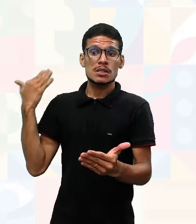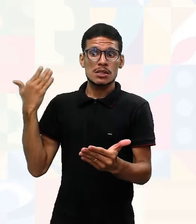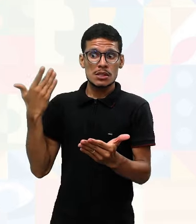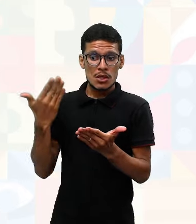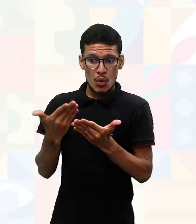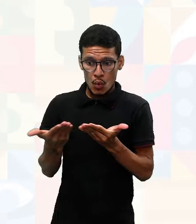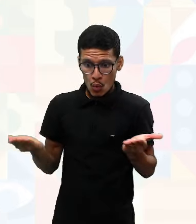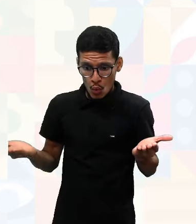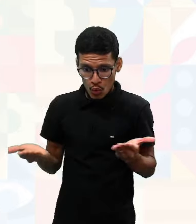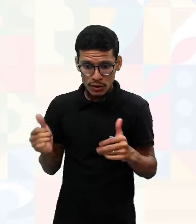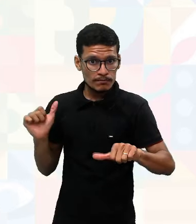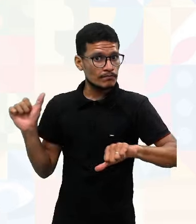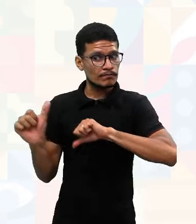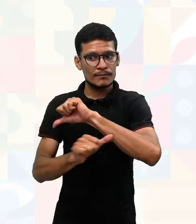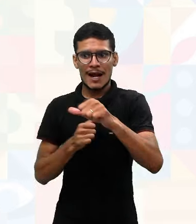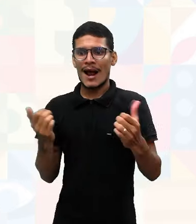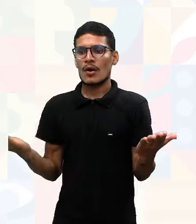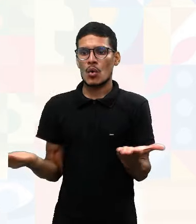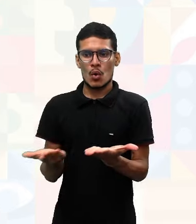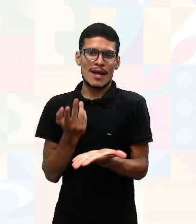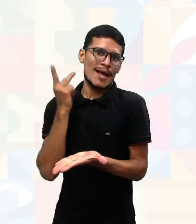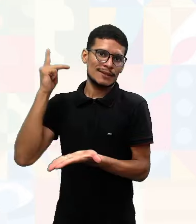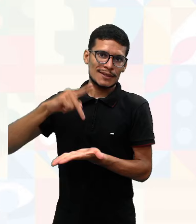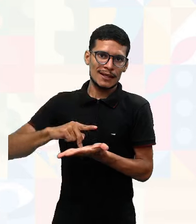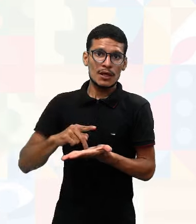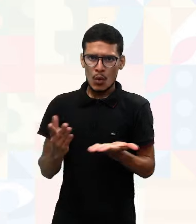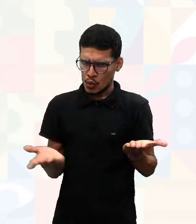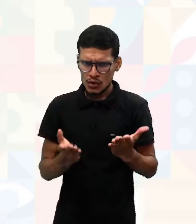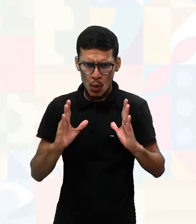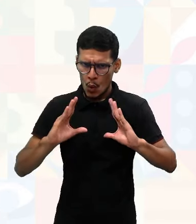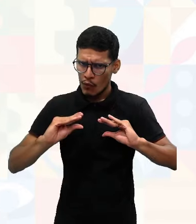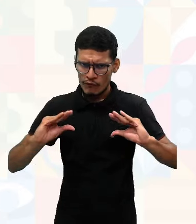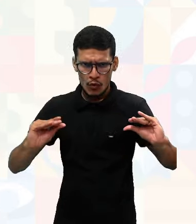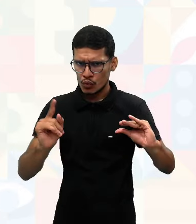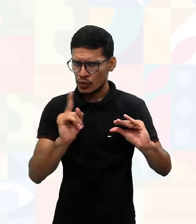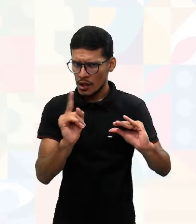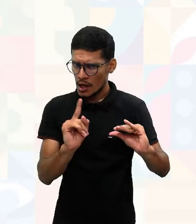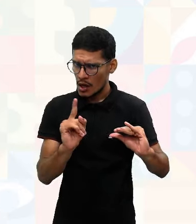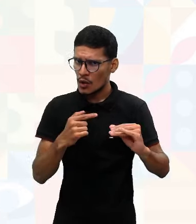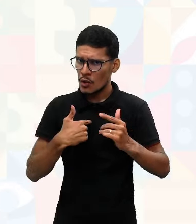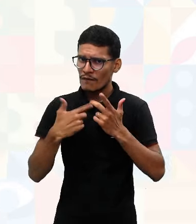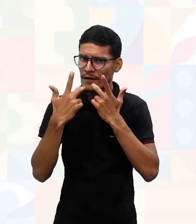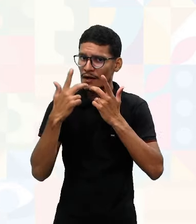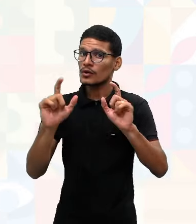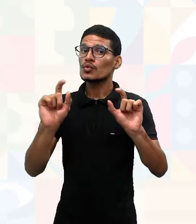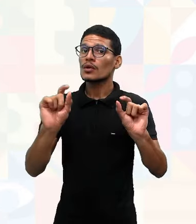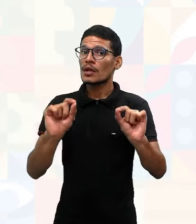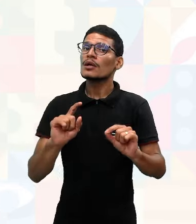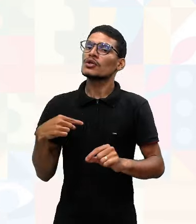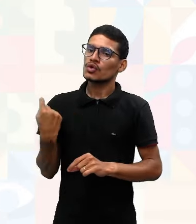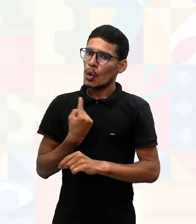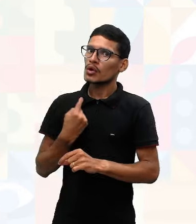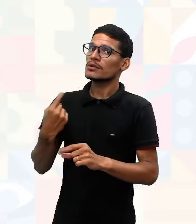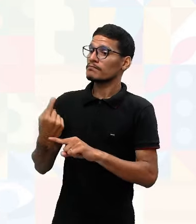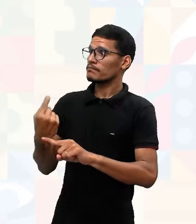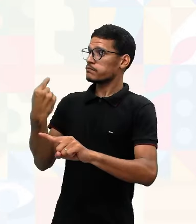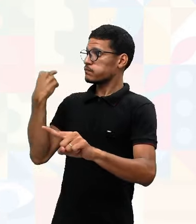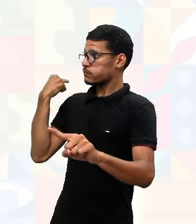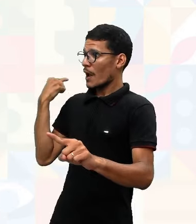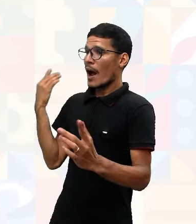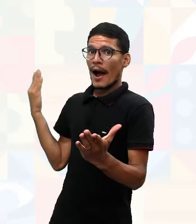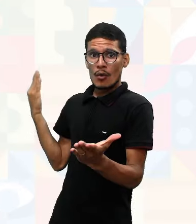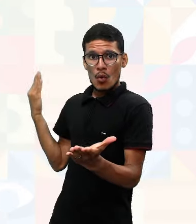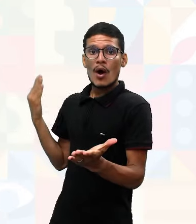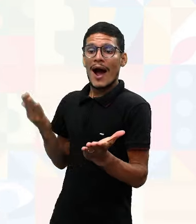1802, para a nossa realidade. Não estou dizendo que a gente está no conforto, não. Estou apenas destacando que já andamos bastante, mas temos